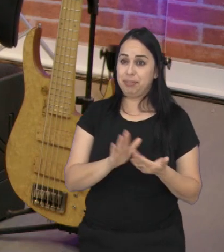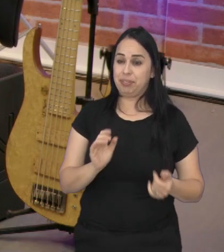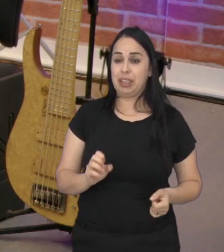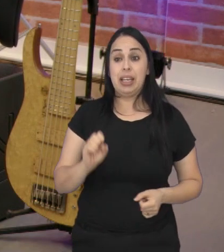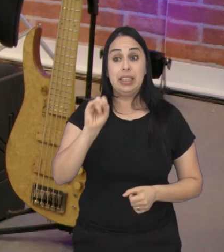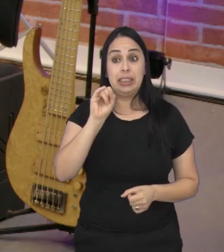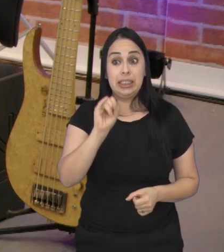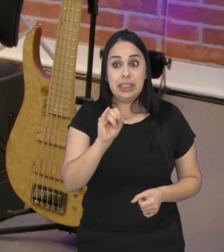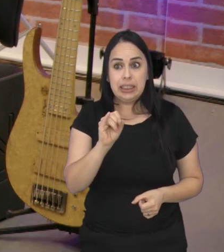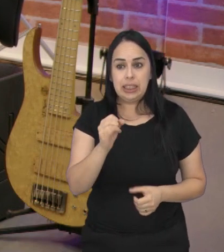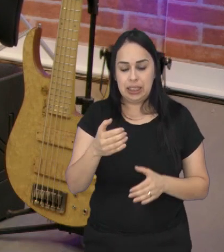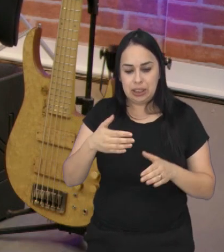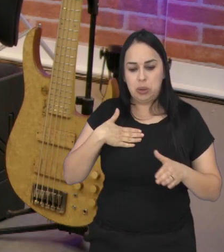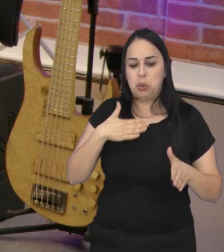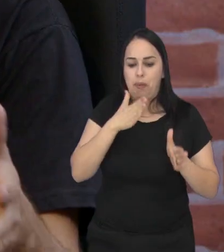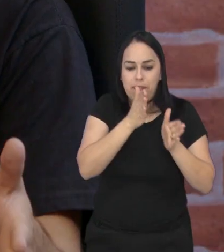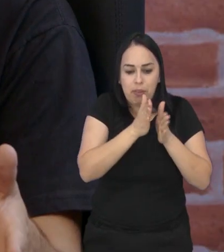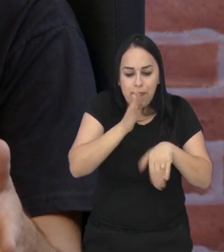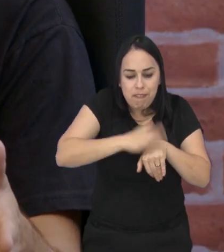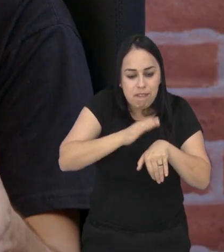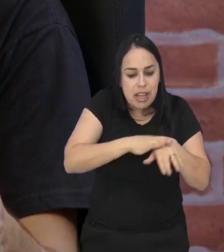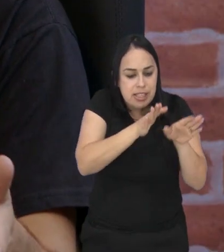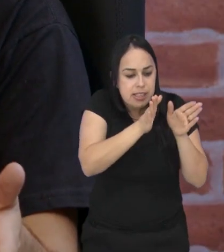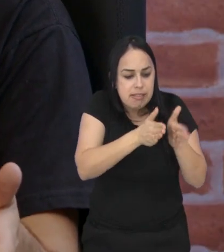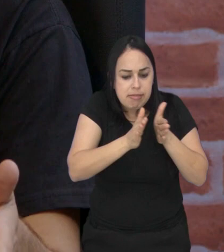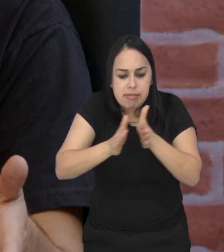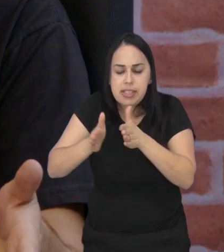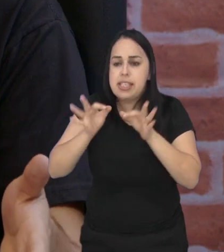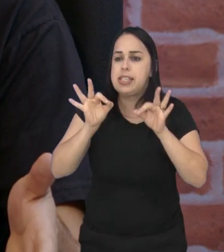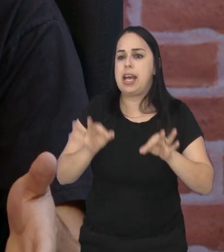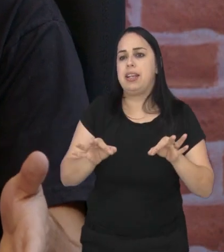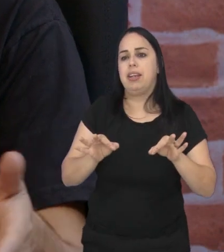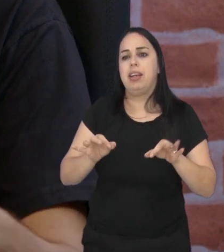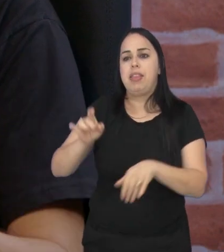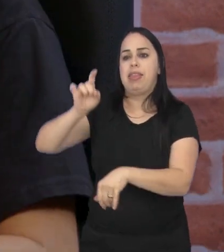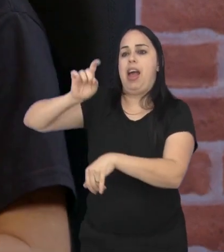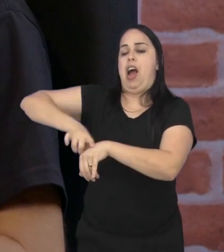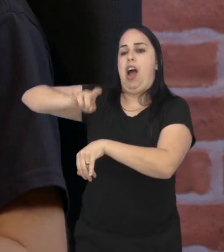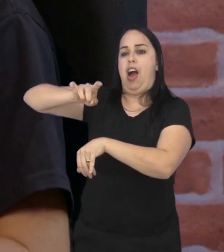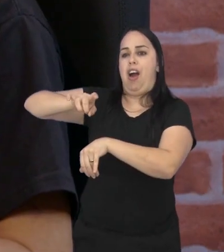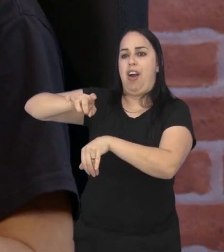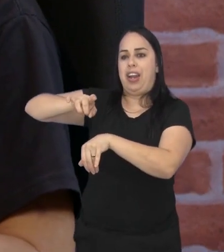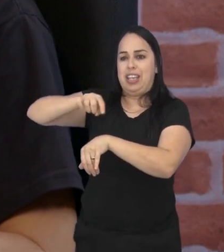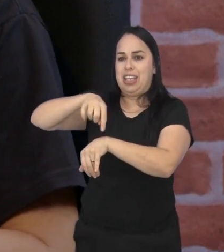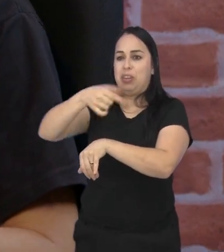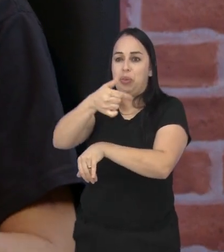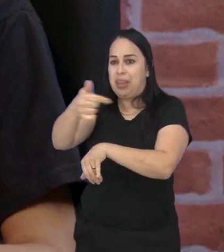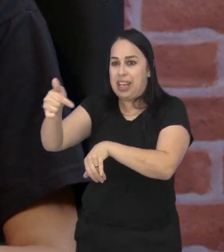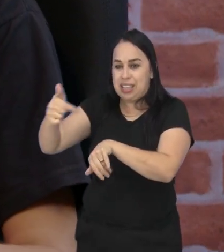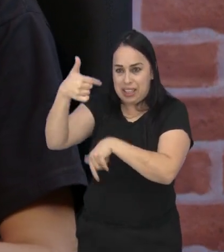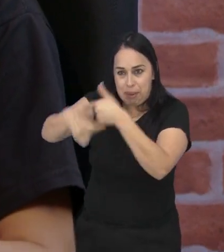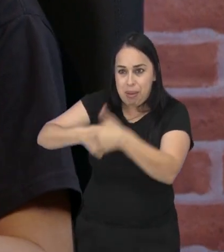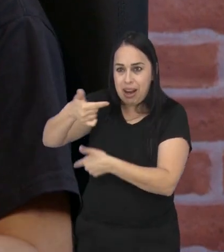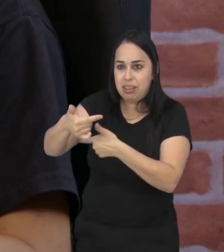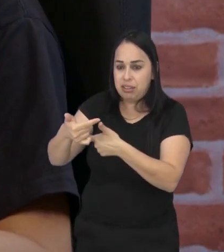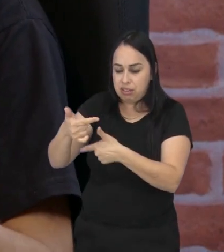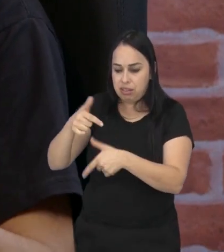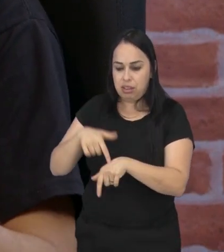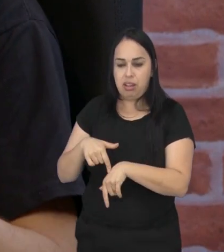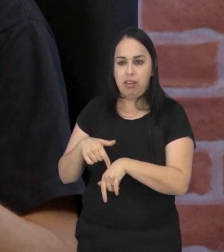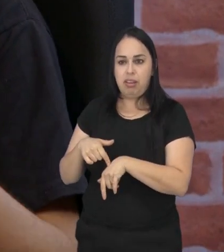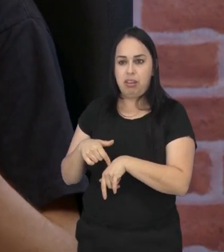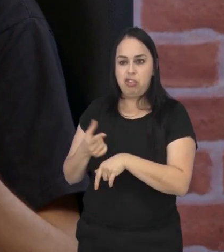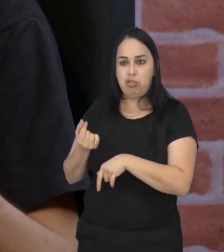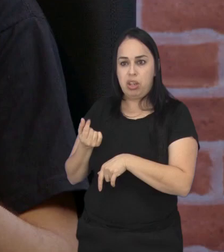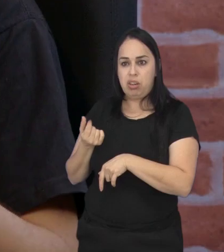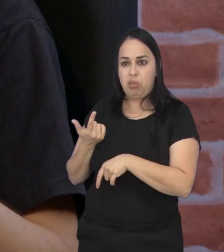nada. Se você não plantou na época boa, na hora da escassez você não vai ter nada. Então isso foi uma